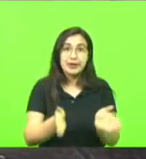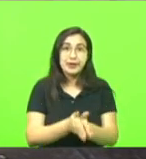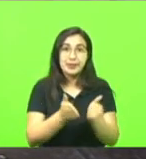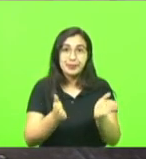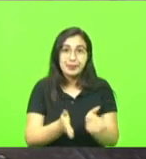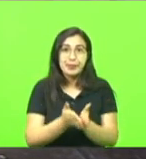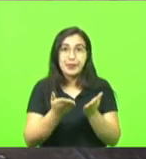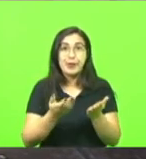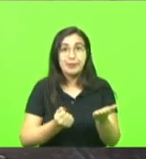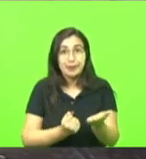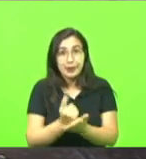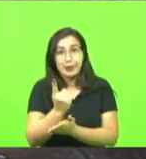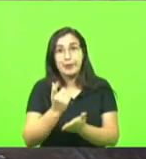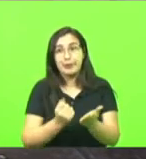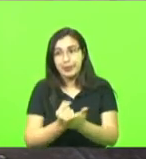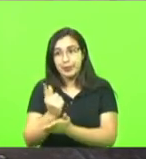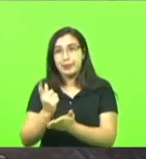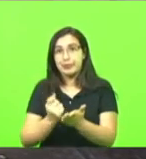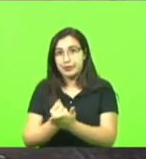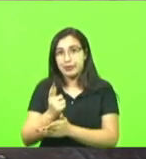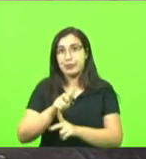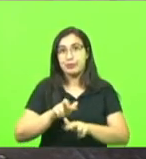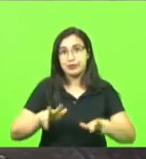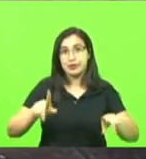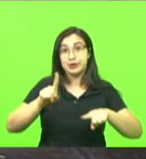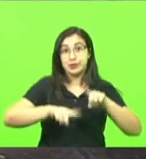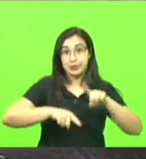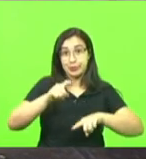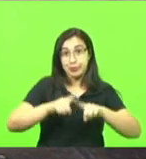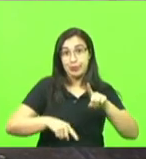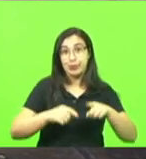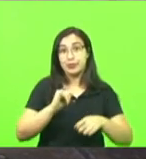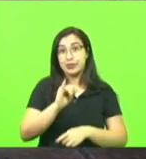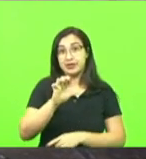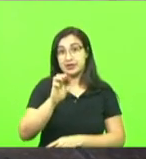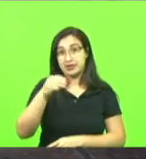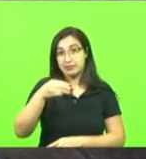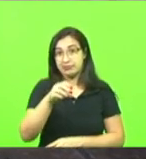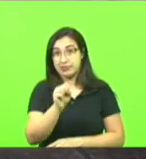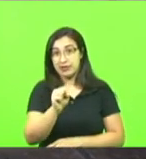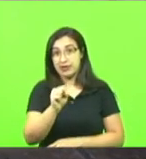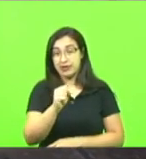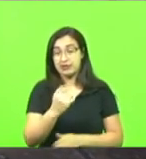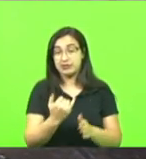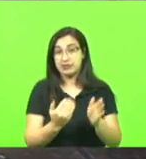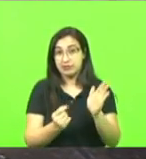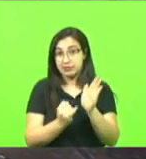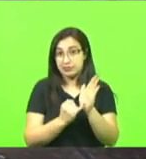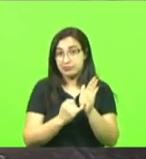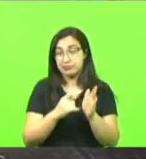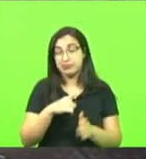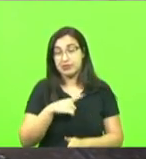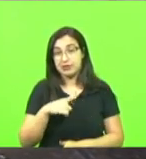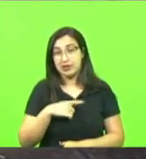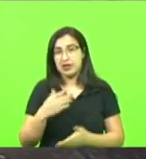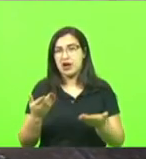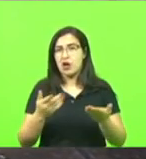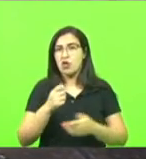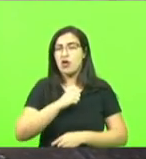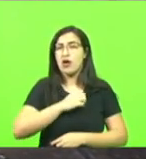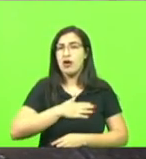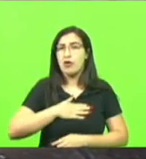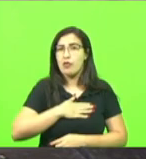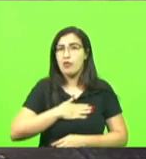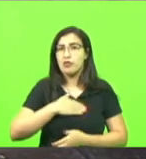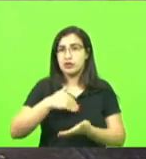da sua renda comprando esses produtos. E, recentemente, agora, em agosto, a Secretaria da Fazenda, que